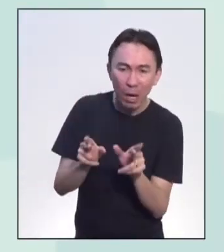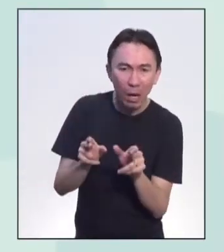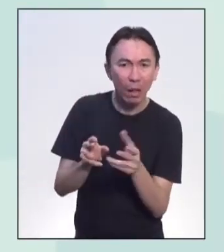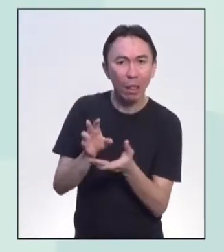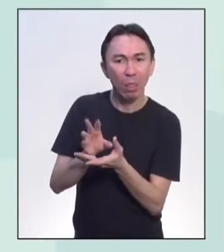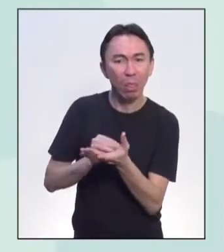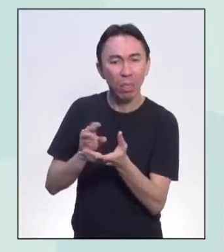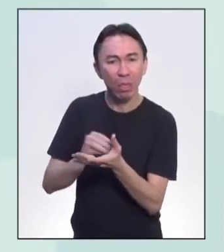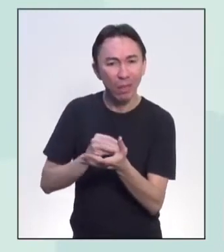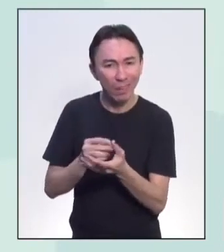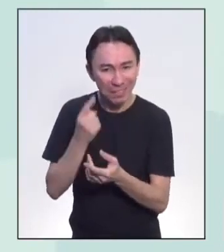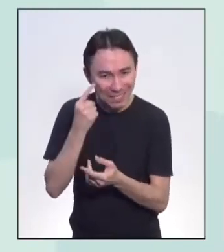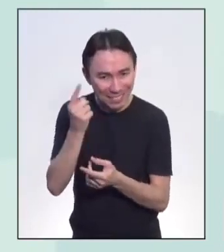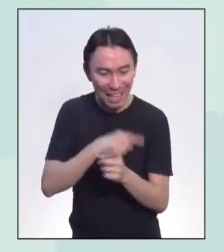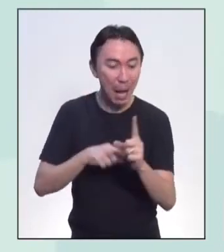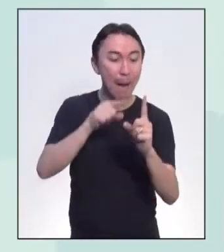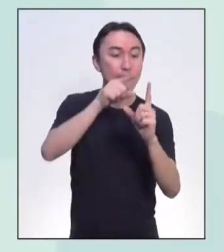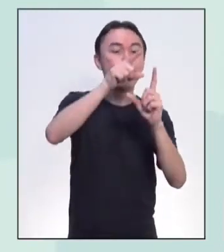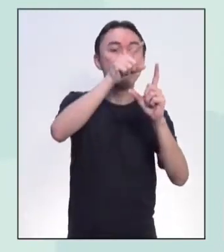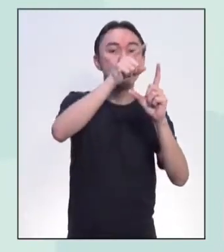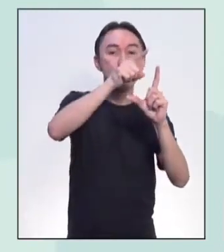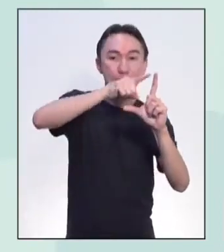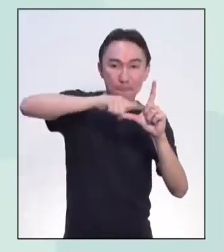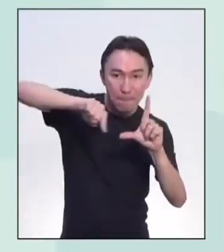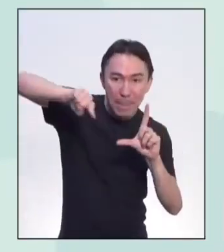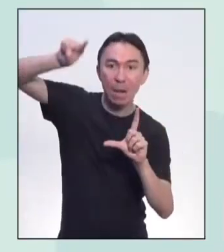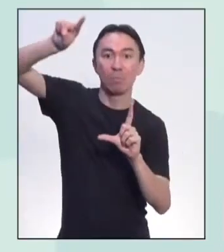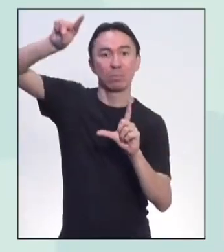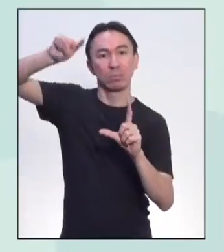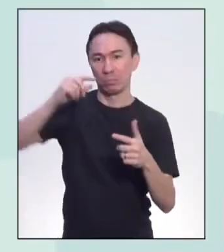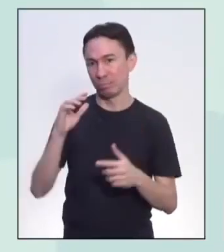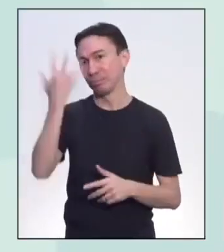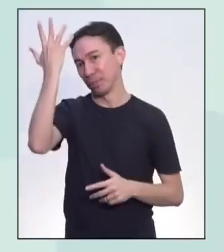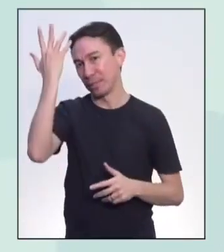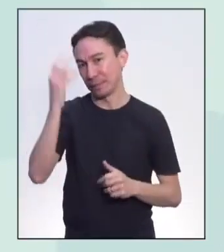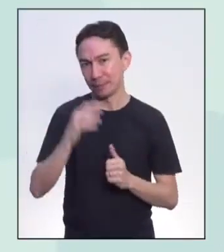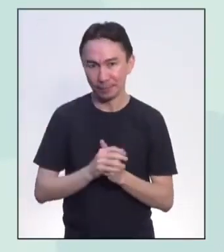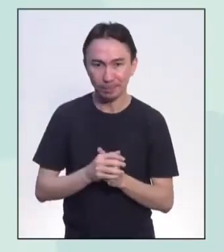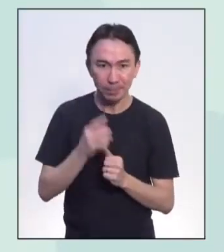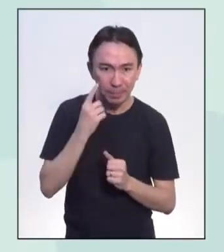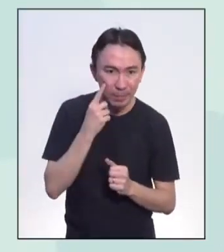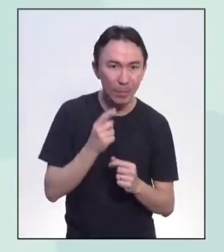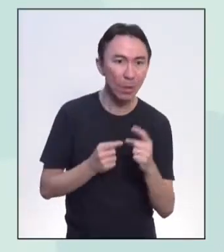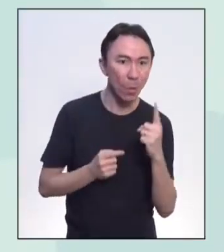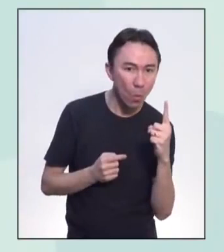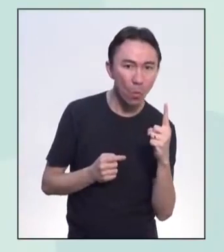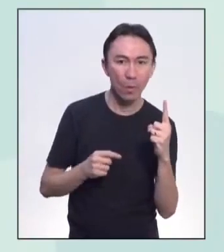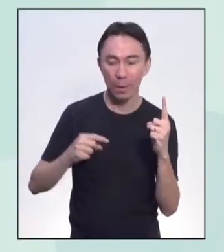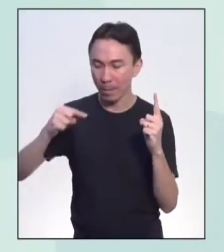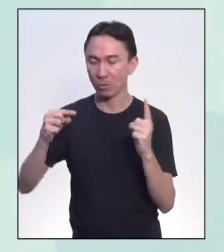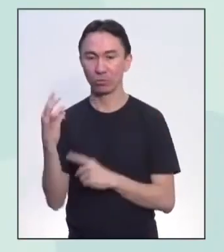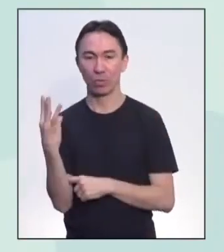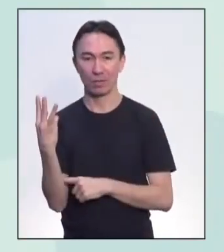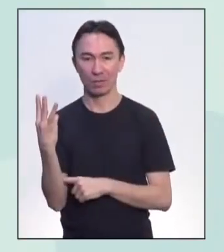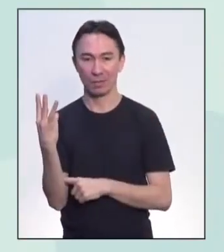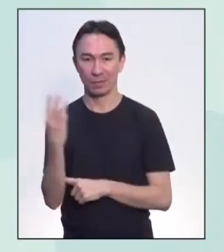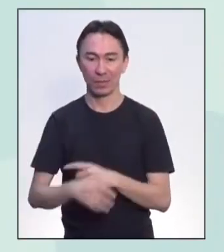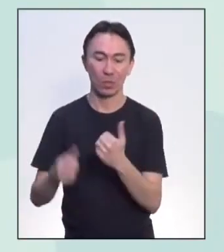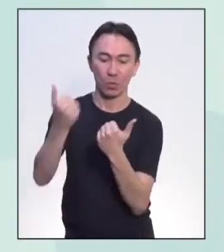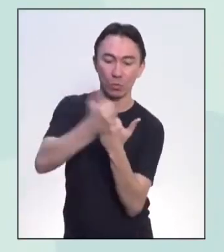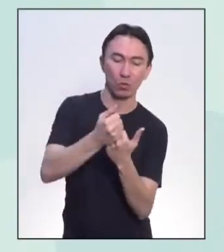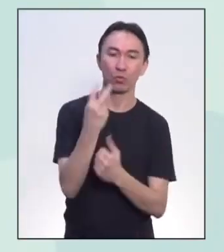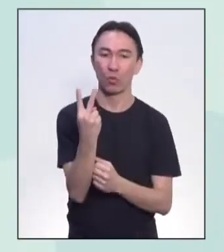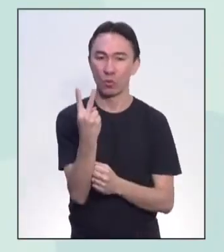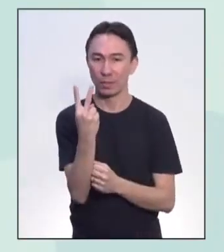pontos certos, isso acontece. Então, quem é o meu par ordenado? 1 e menos 3. Vamos substituir o 2. 2